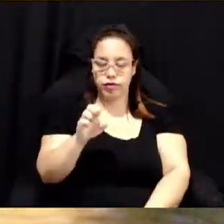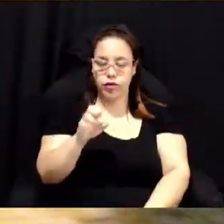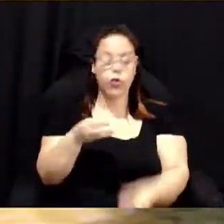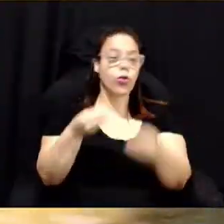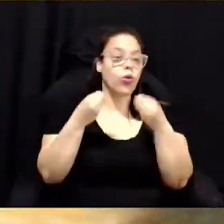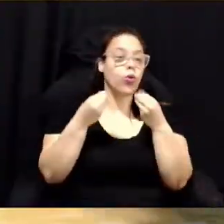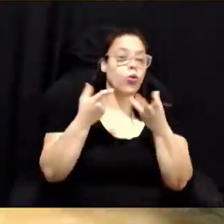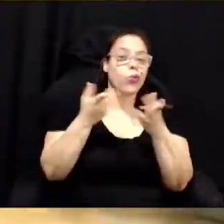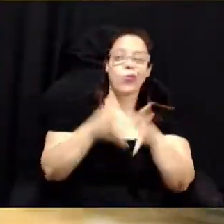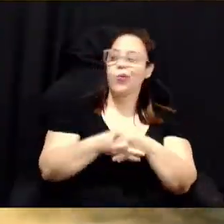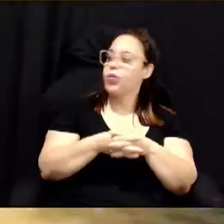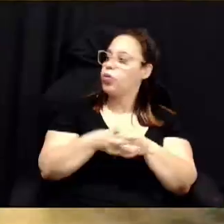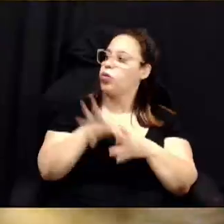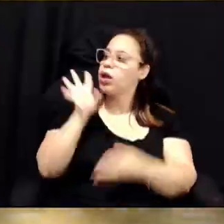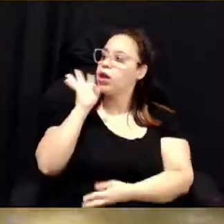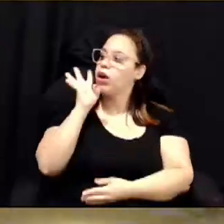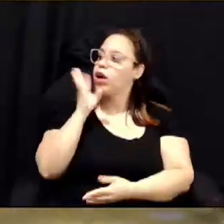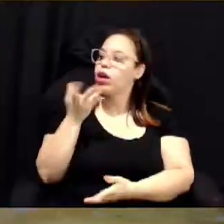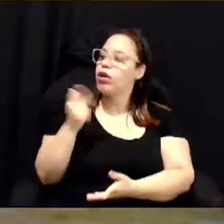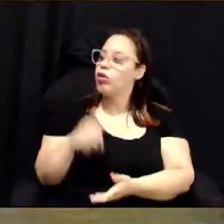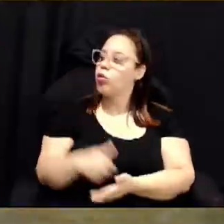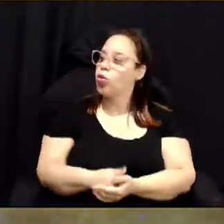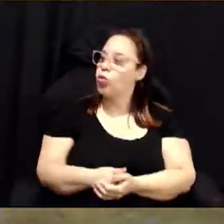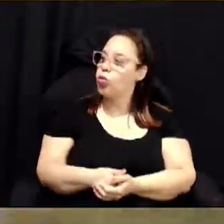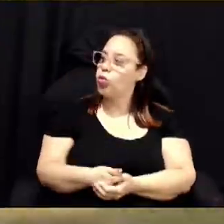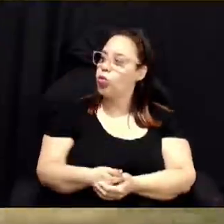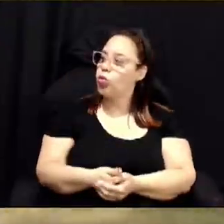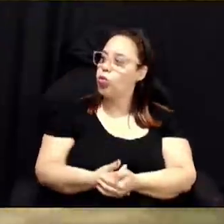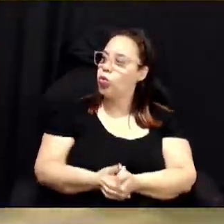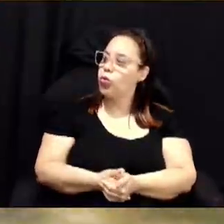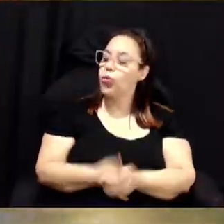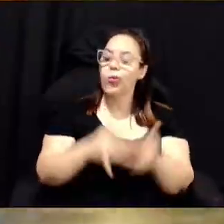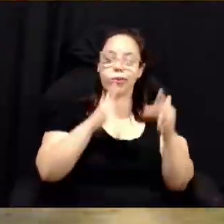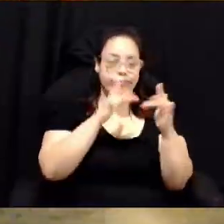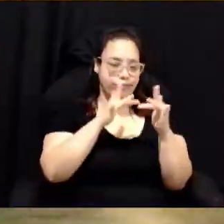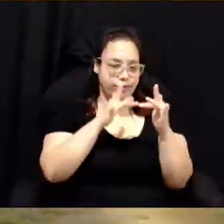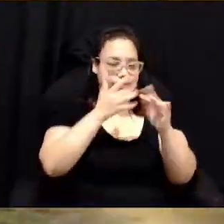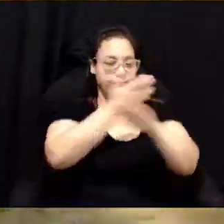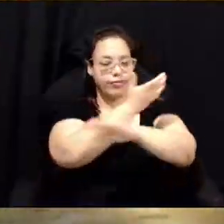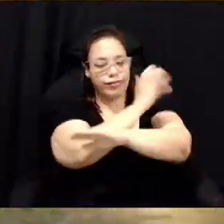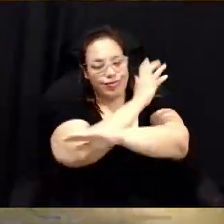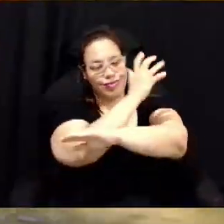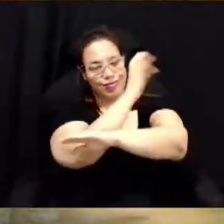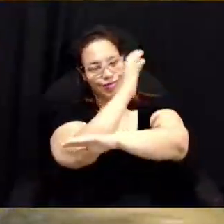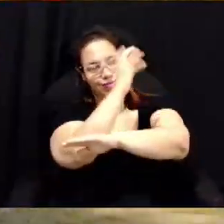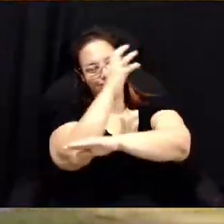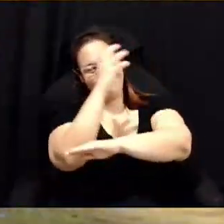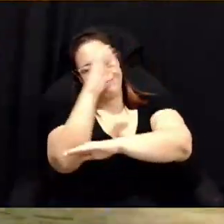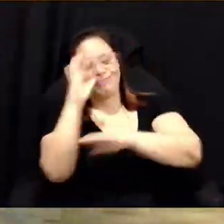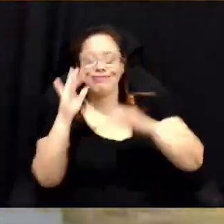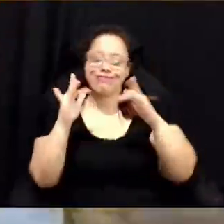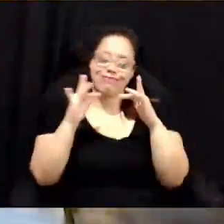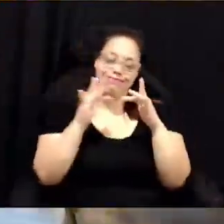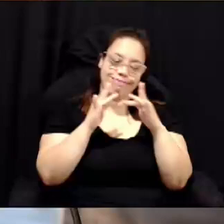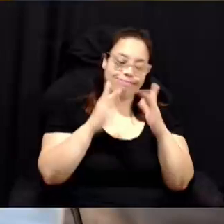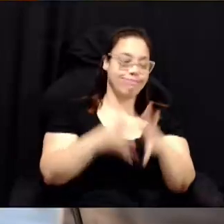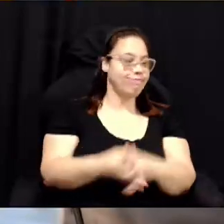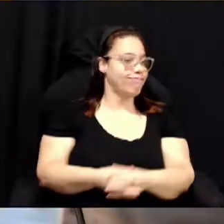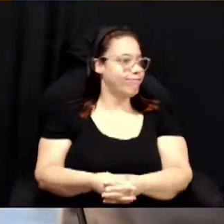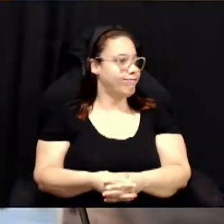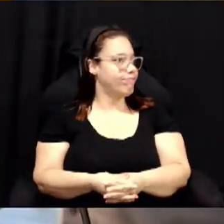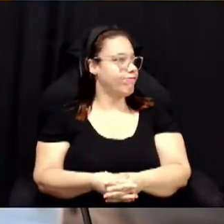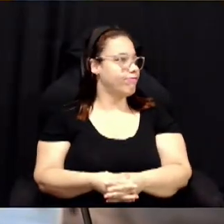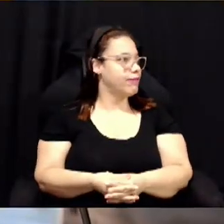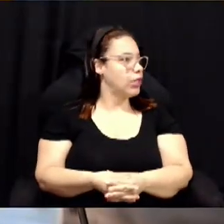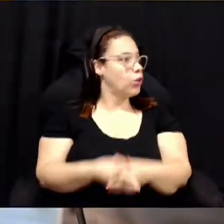o mais legal da canoagem? Contato da natureza, com certeza. A questão de fluir com